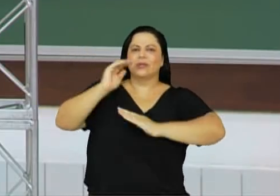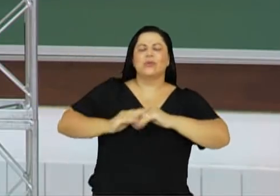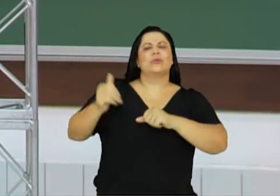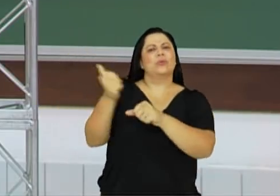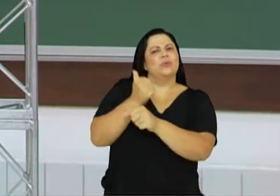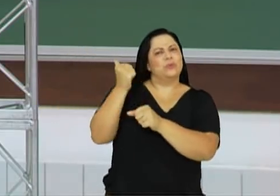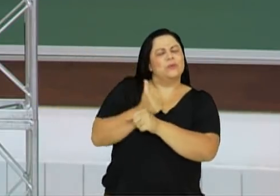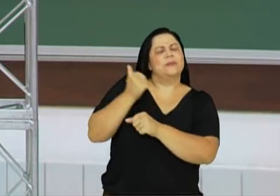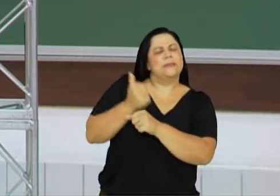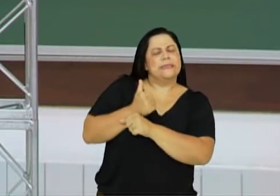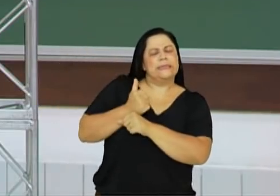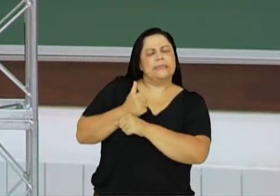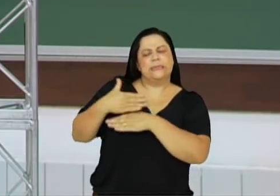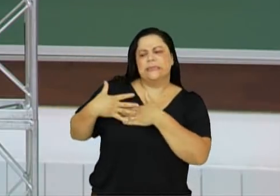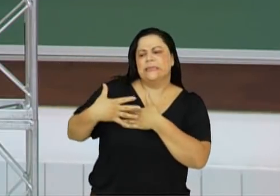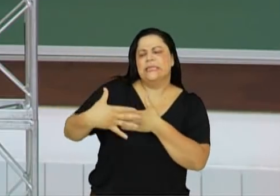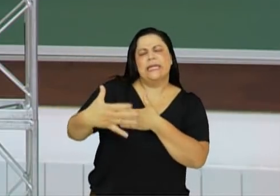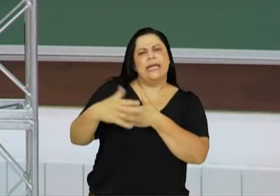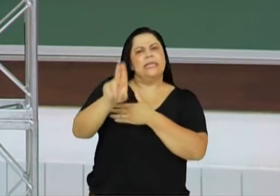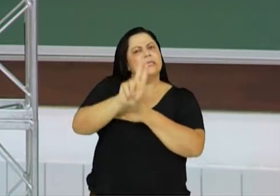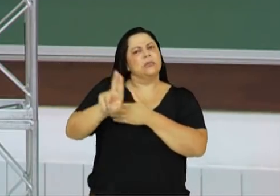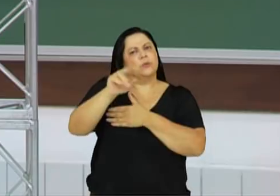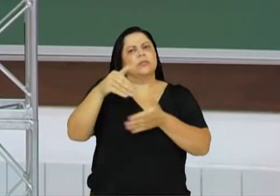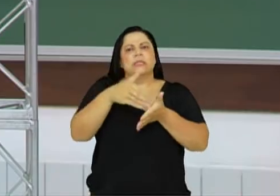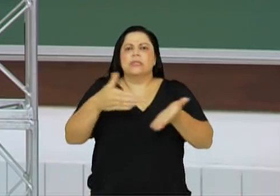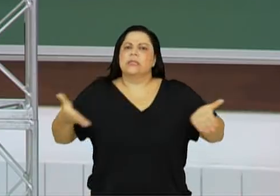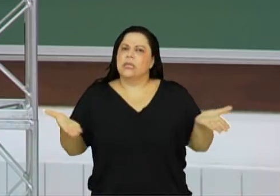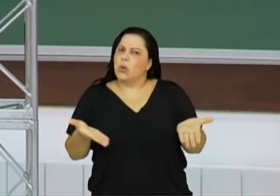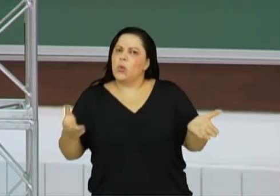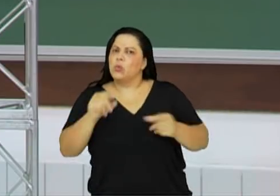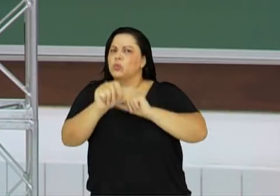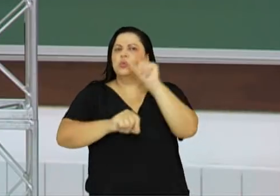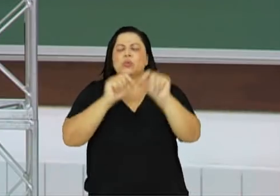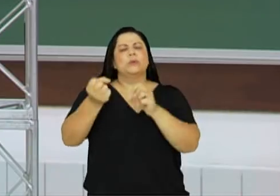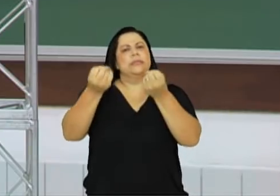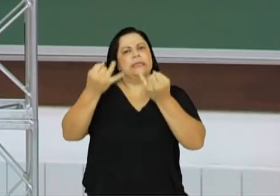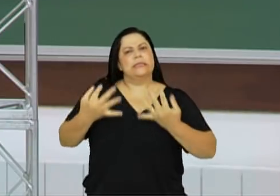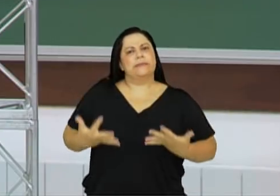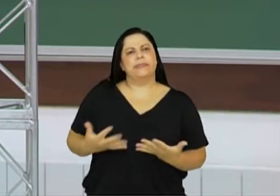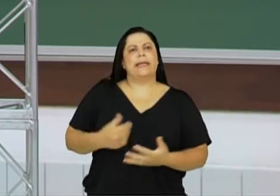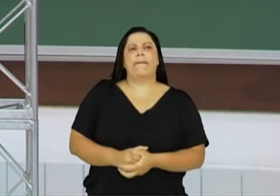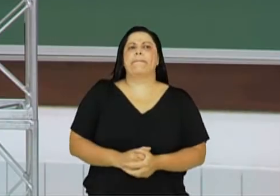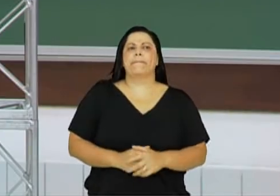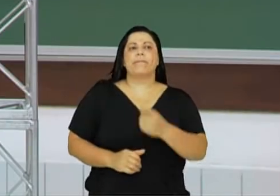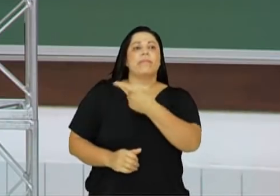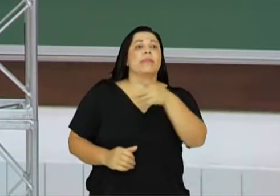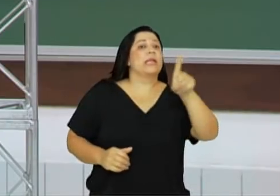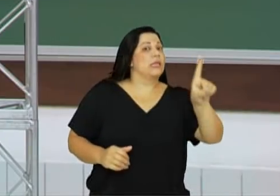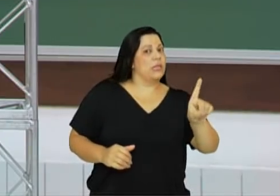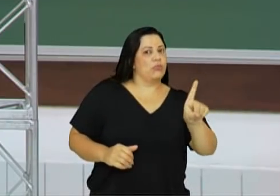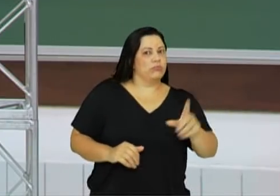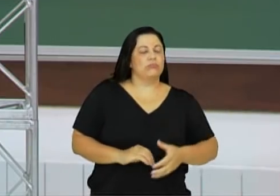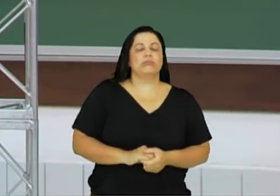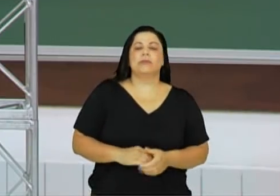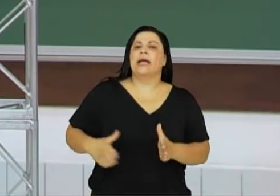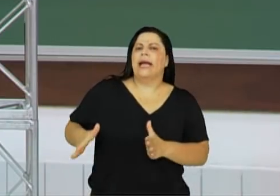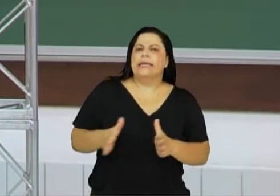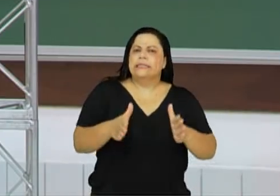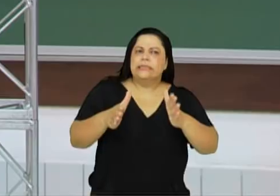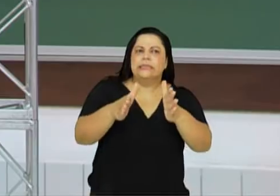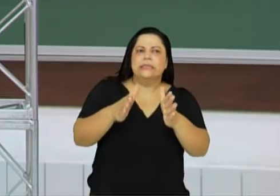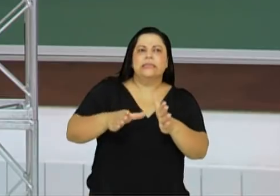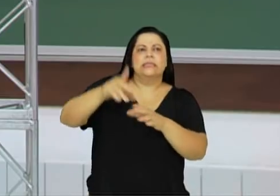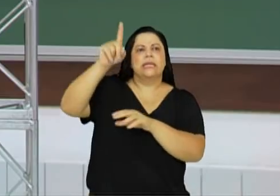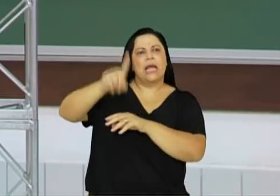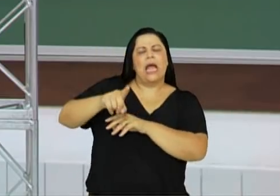são utilizadas no dia de hoje? O que você comentou sobre isso, né? Elas não são utilizadas nos dias de hoje. As estradas,